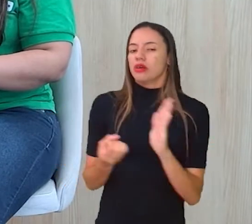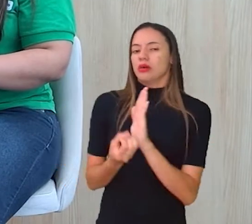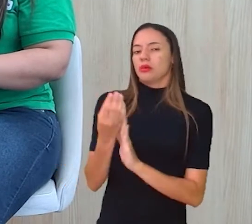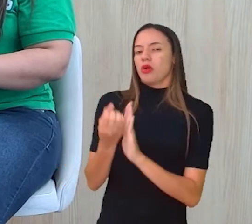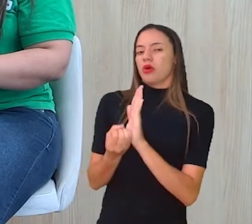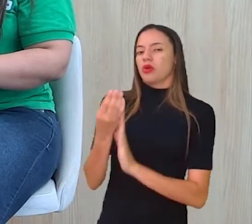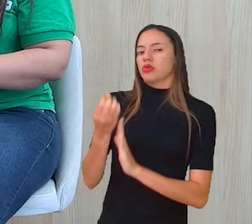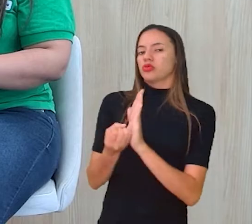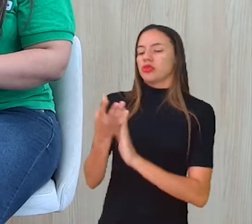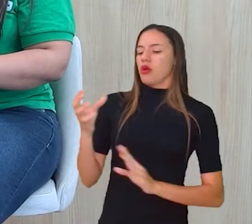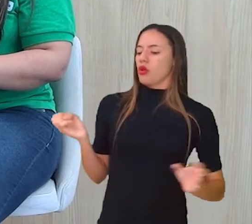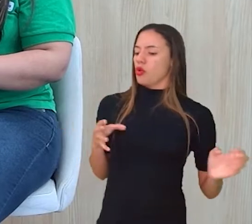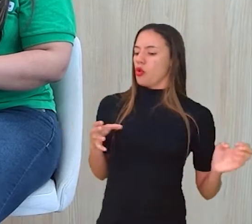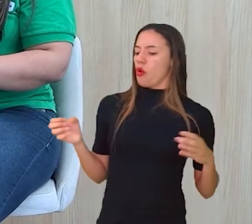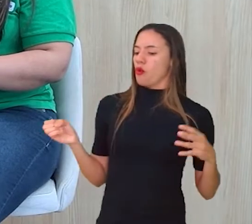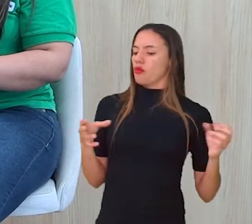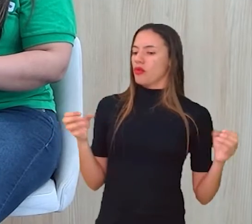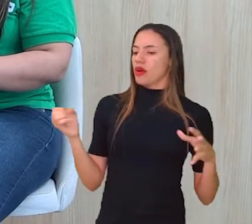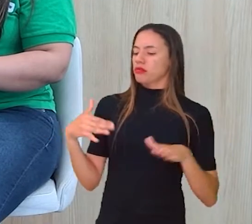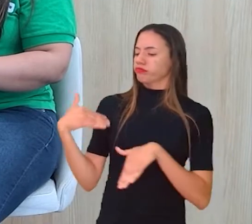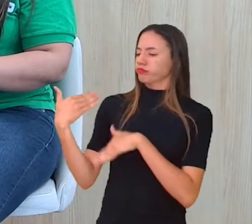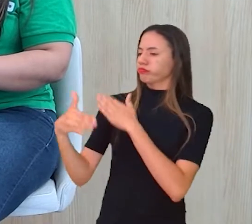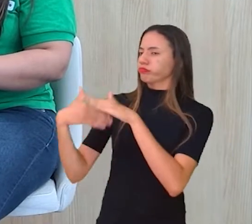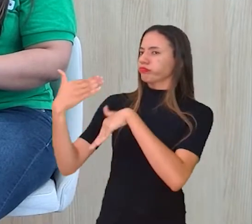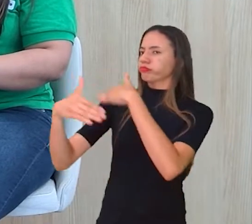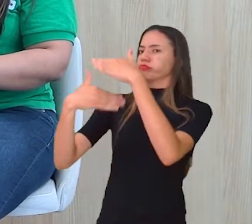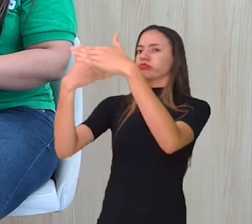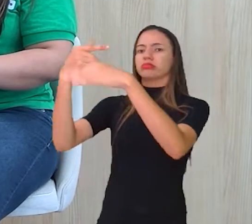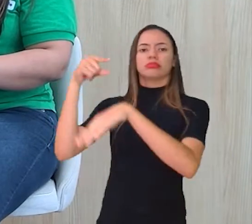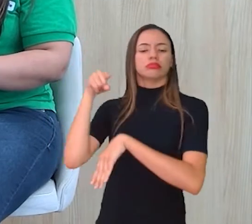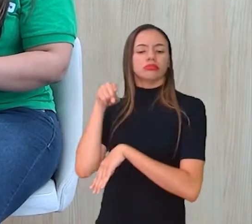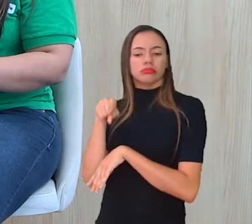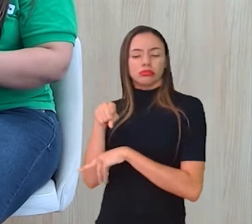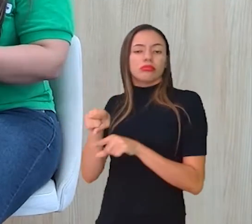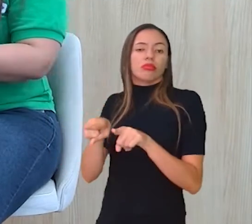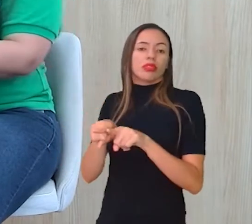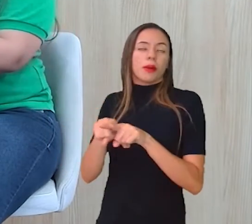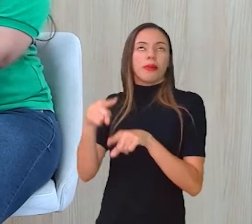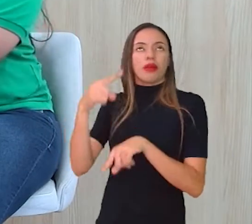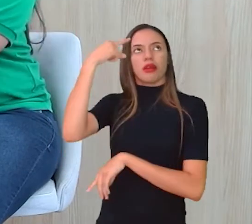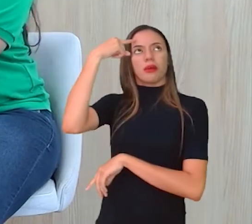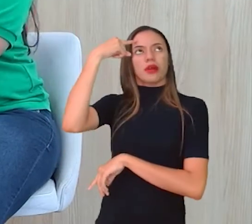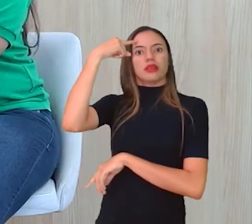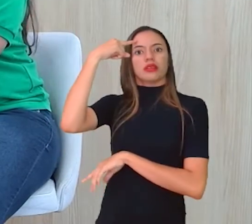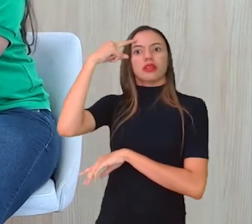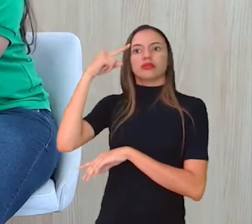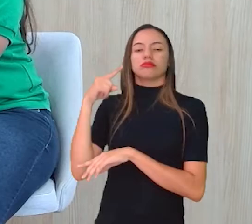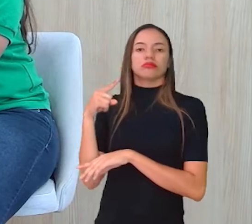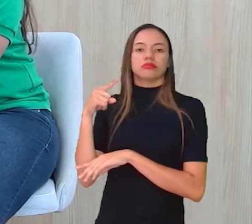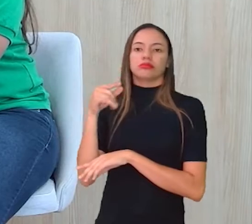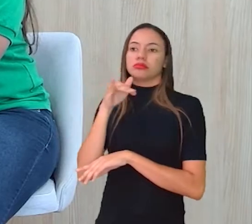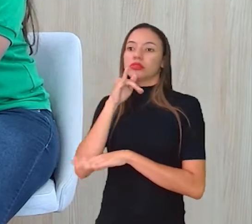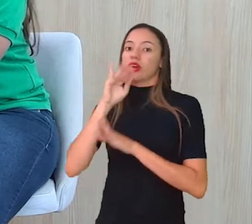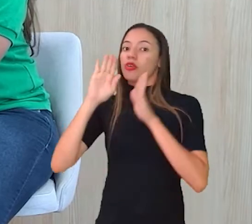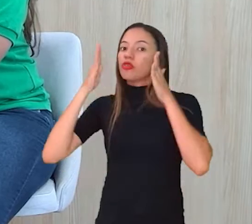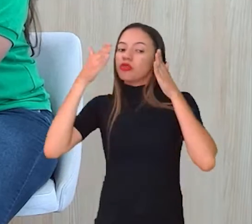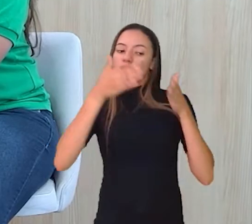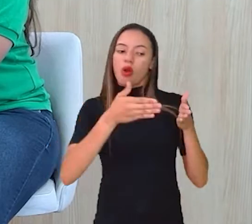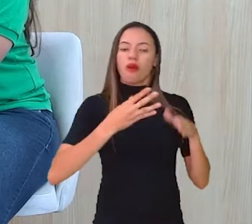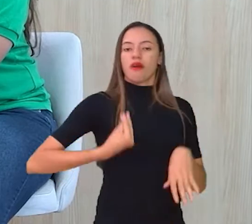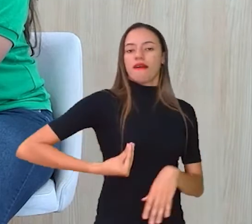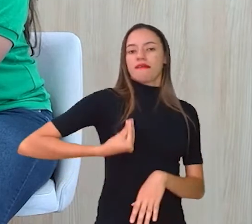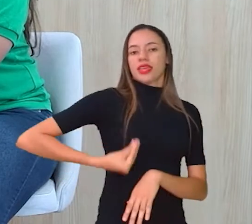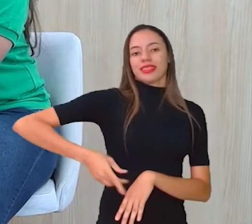produção, toda essa inovação, todo esse desenvolvimento, ele também é pensado para a vida cotidiana,